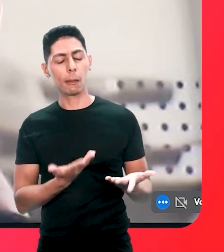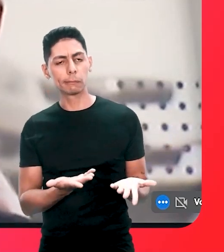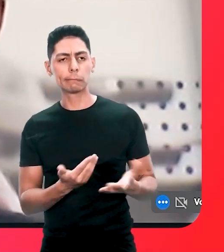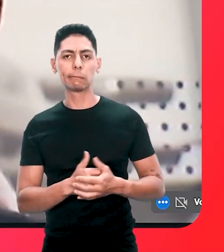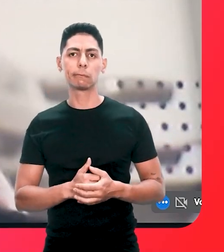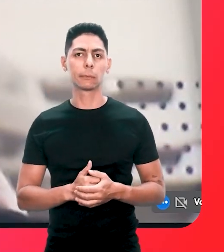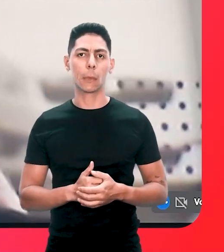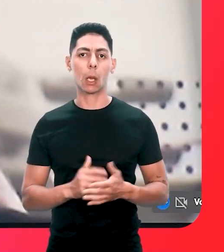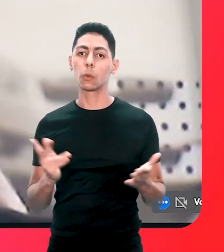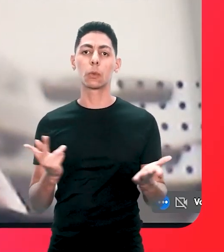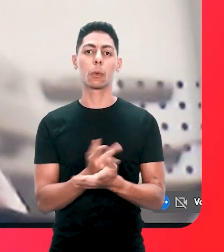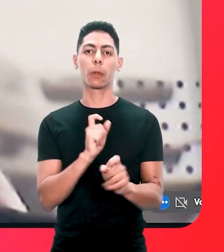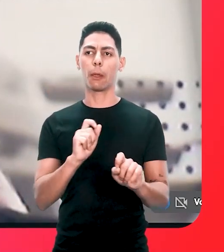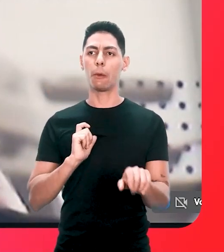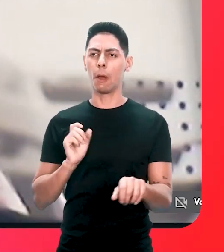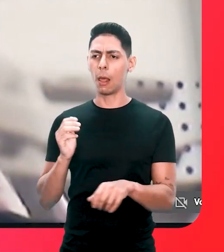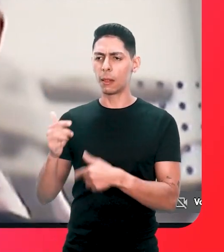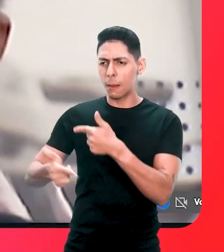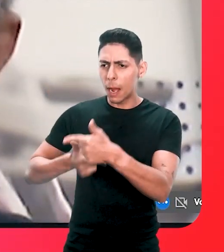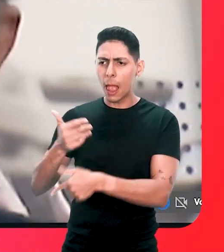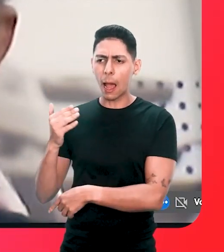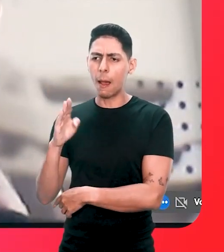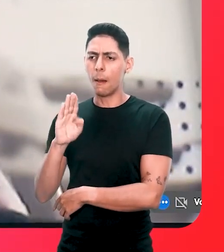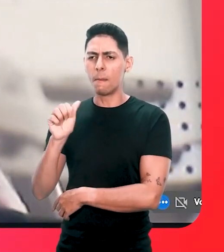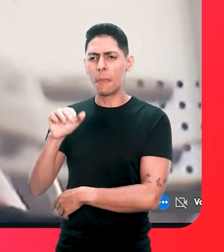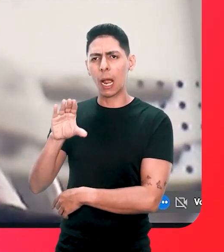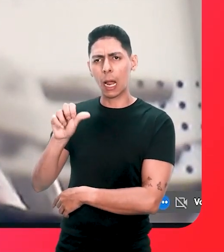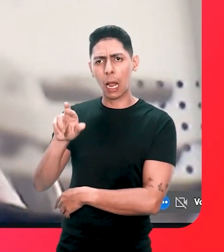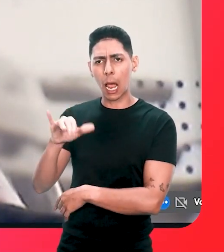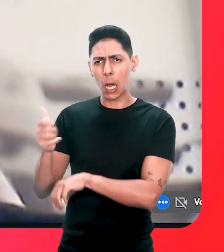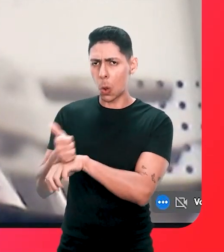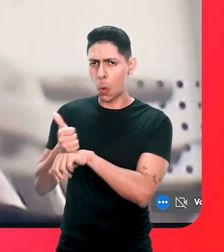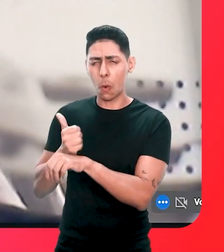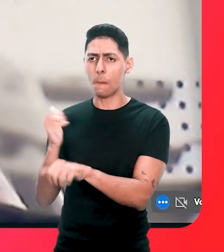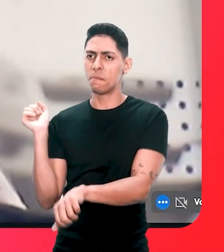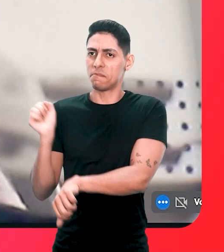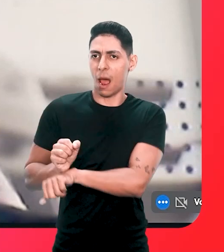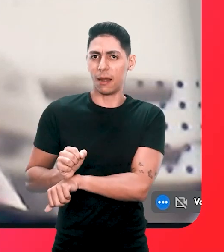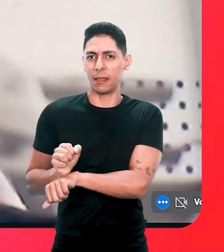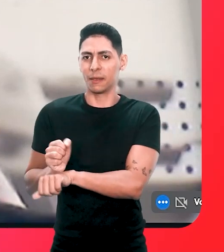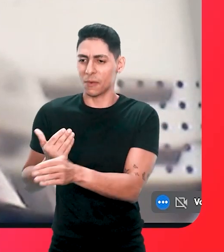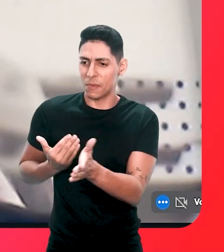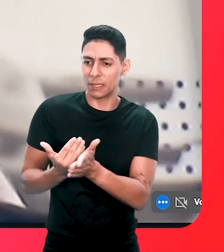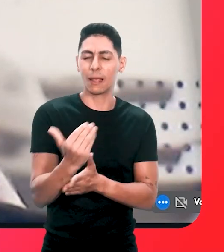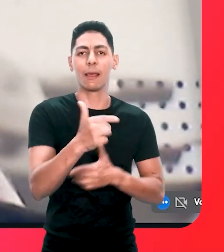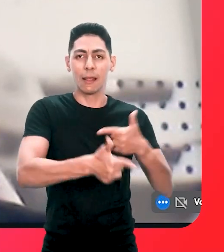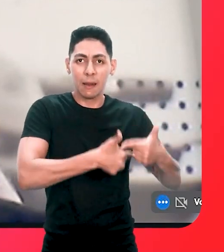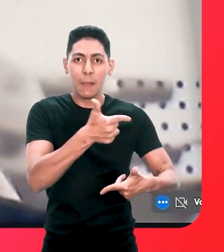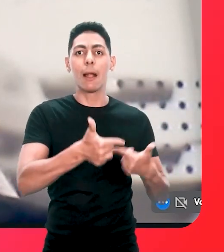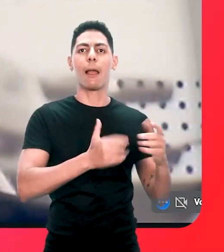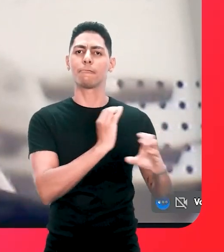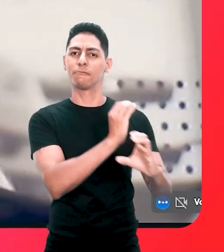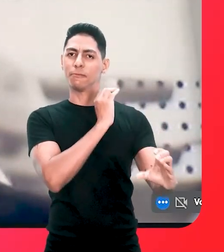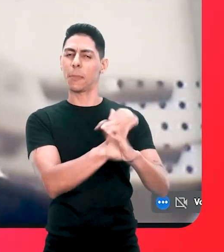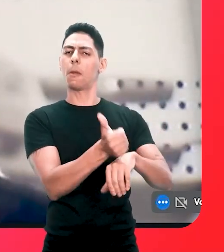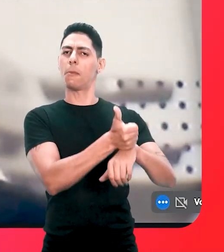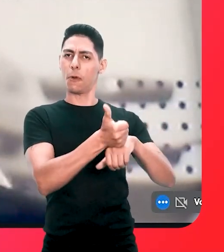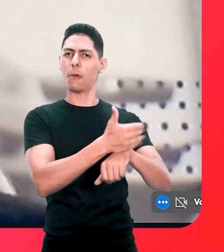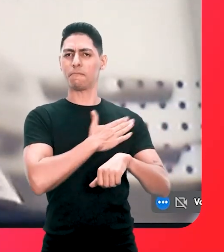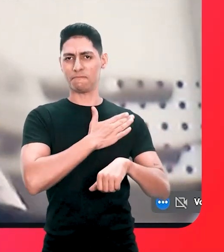prática, deixei de ser bancário e passei a ser engenheiro lá dentro do Banco do Brasil, né? Com